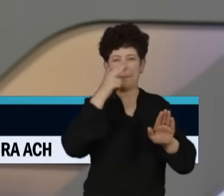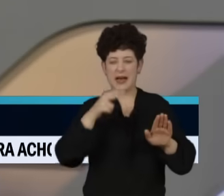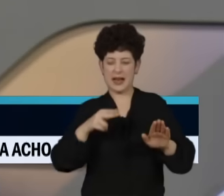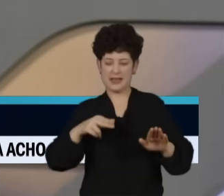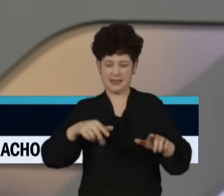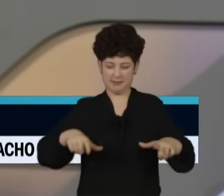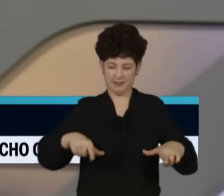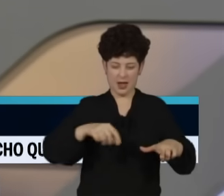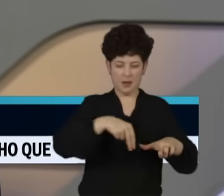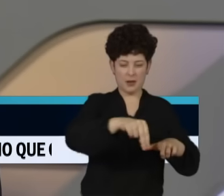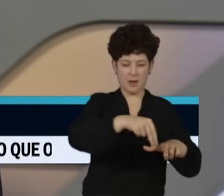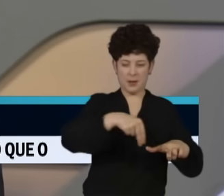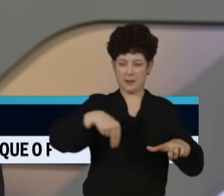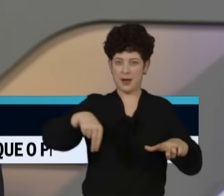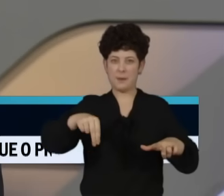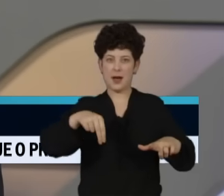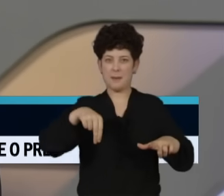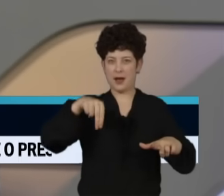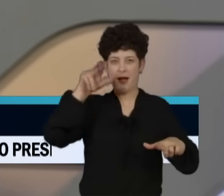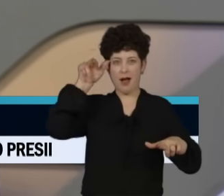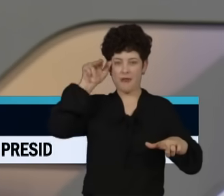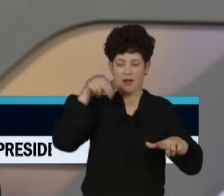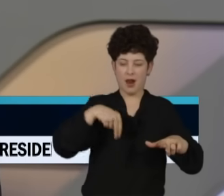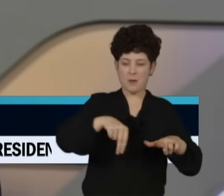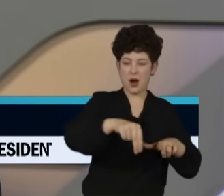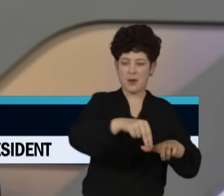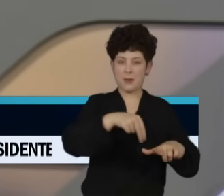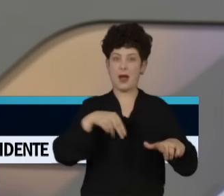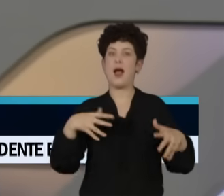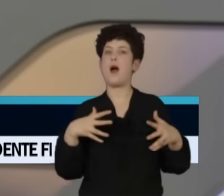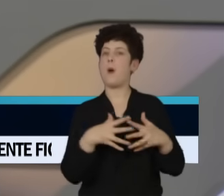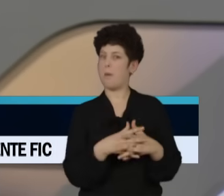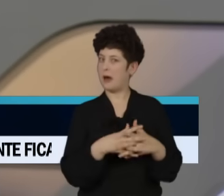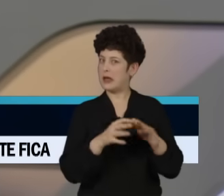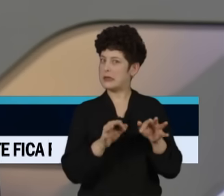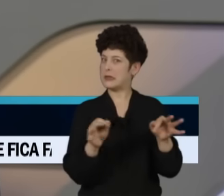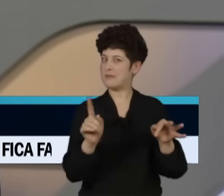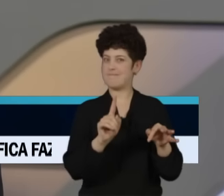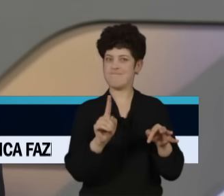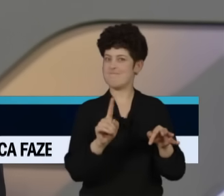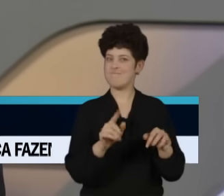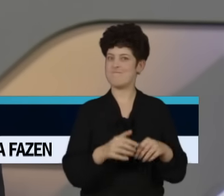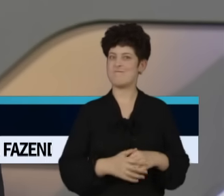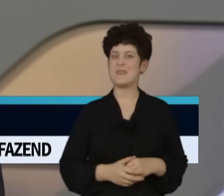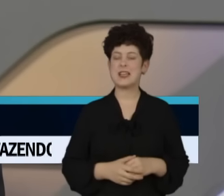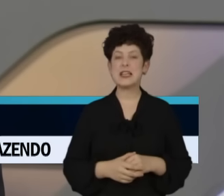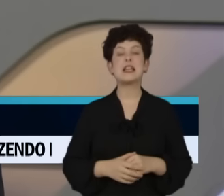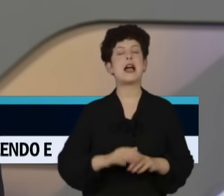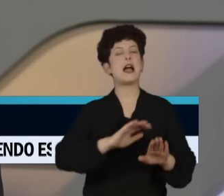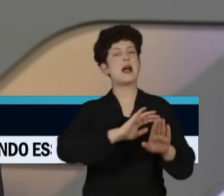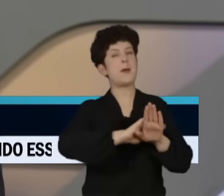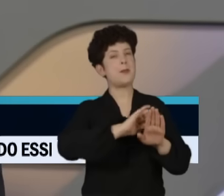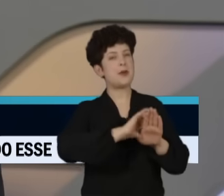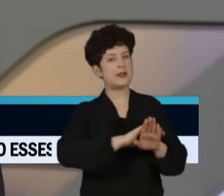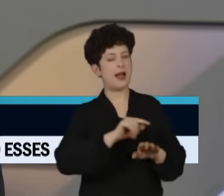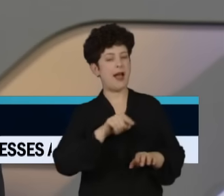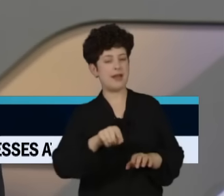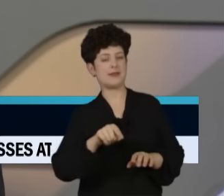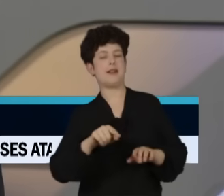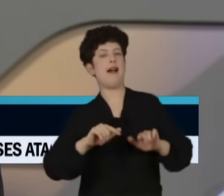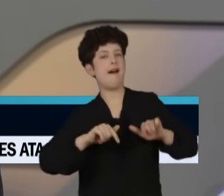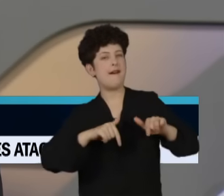política, da geopolítica internacional é muito complexo, não é uma coisa simples, mas por trás de todas essas